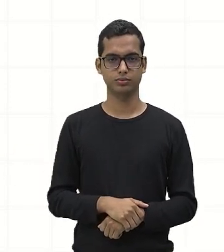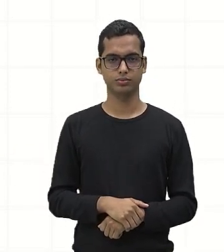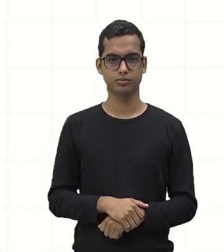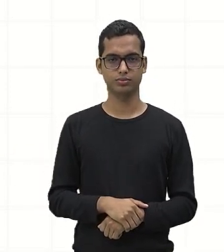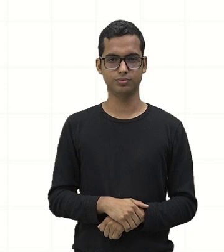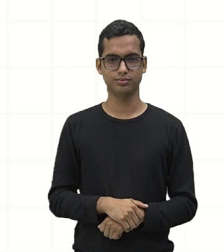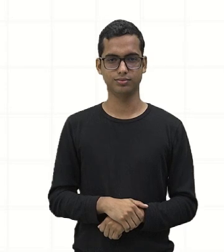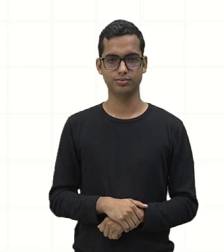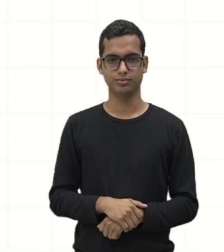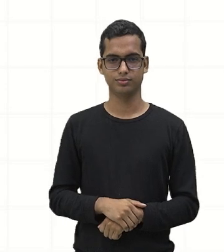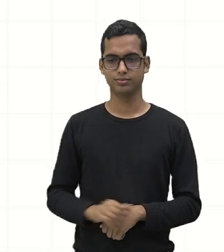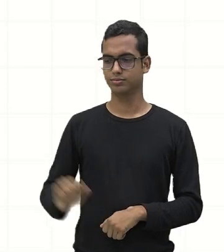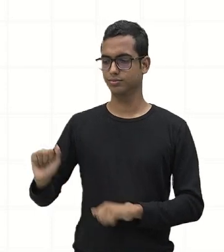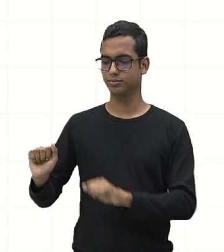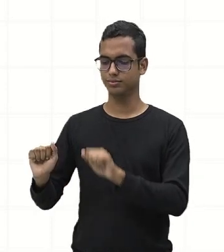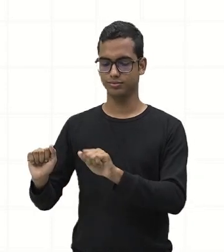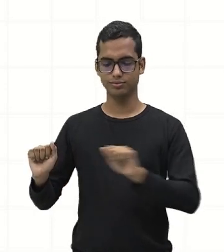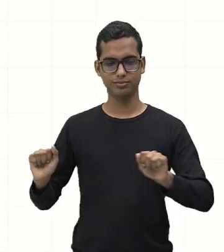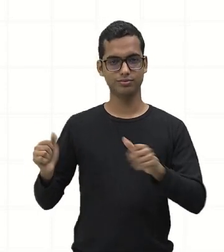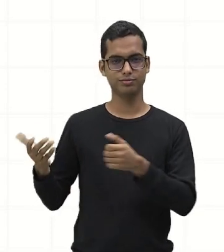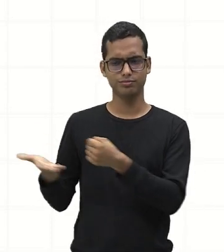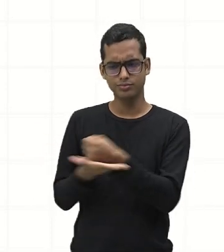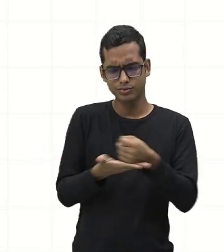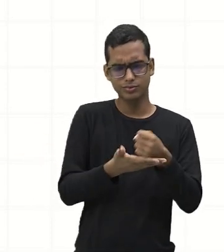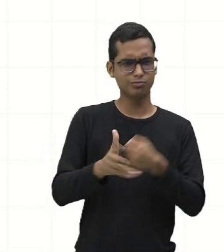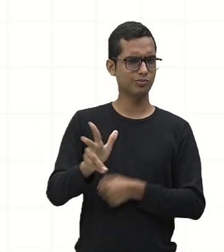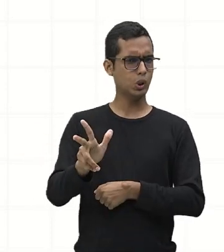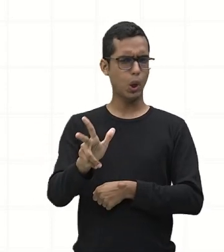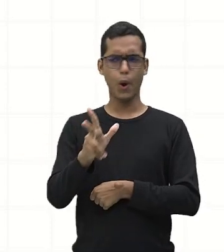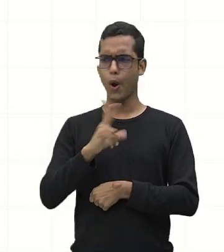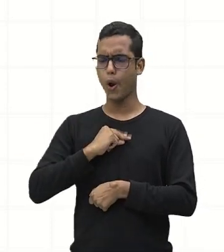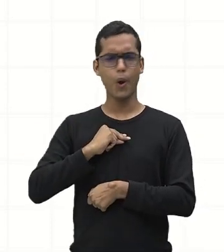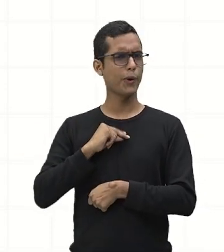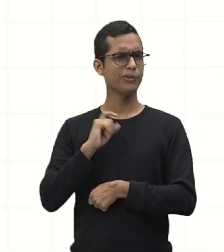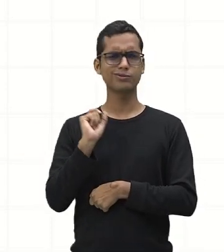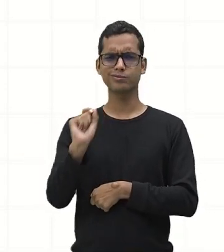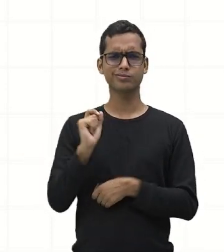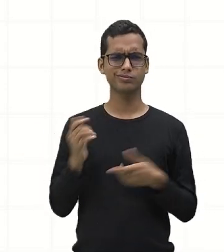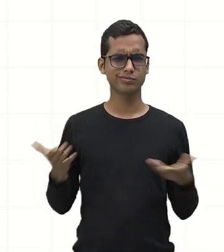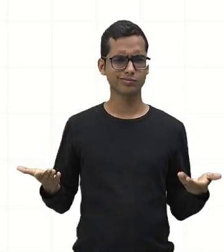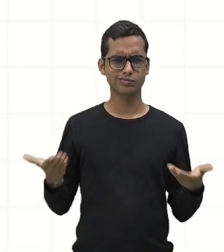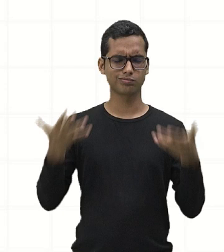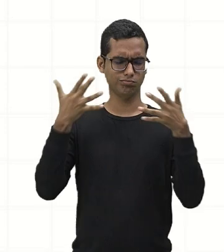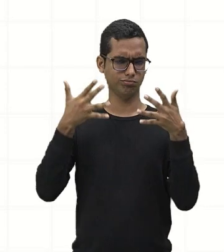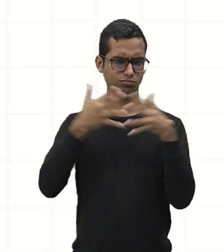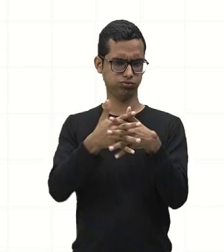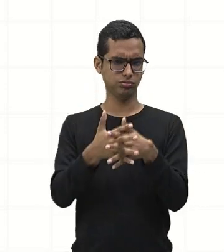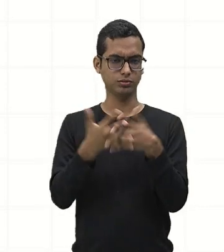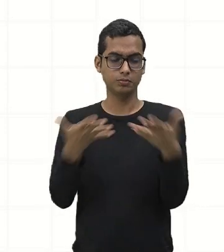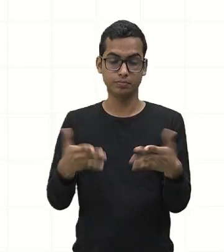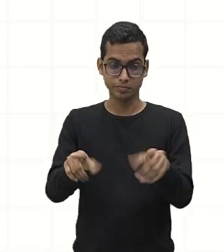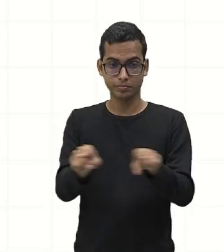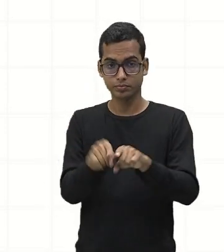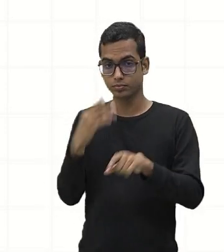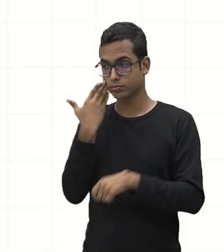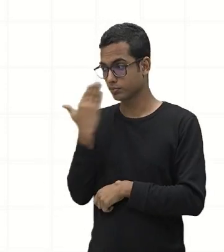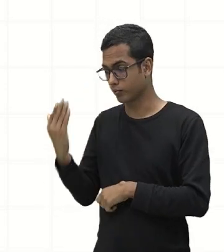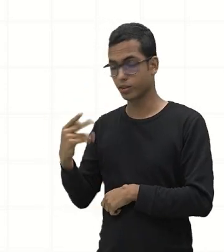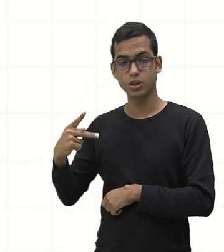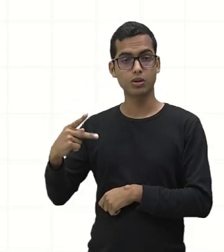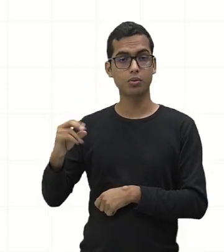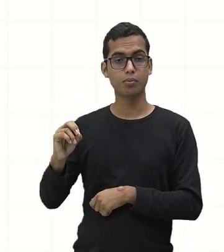professor! E o que é isso? Nós estamos aqui com a nossa potência